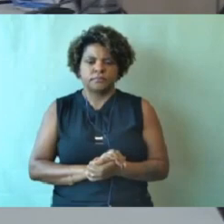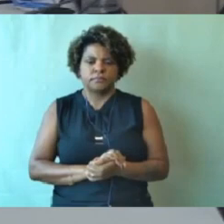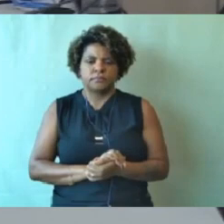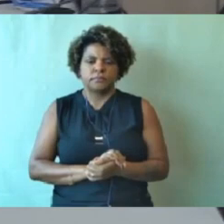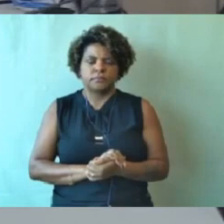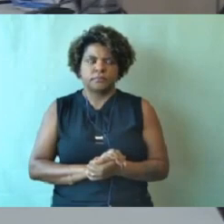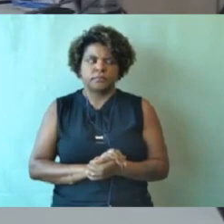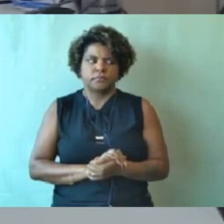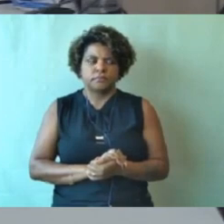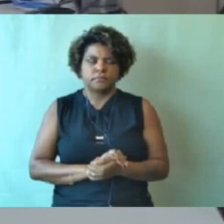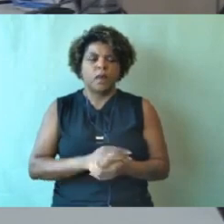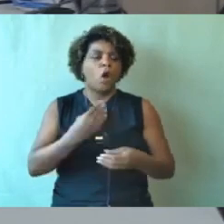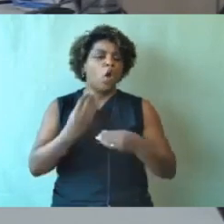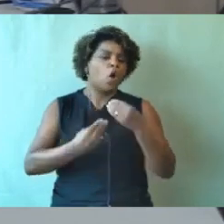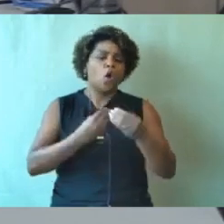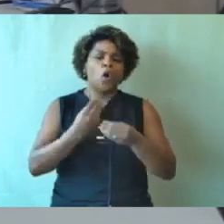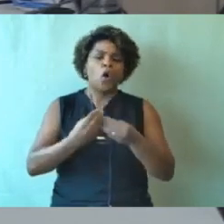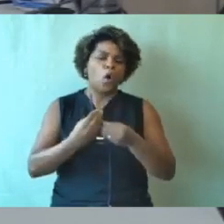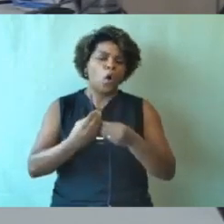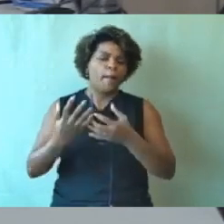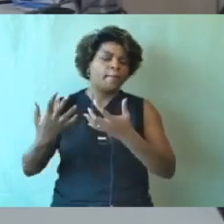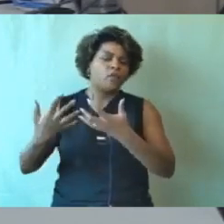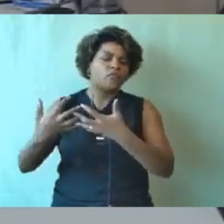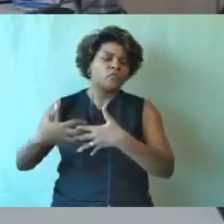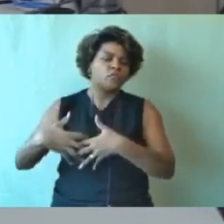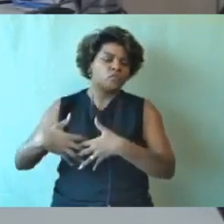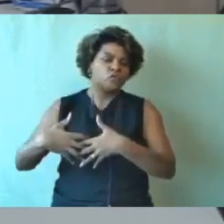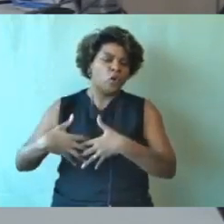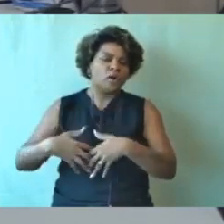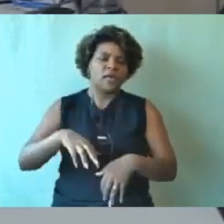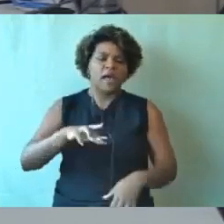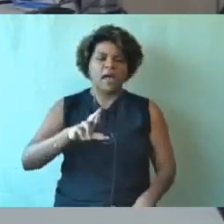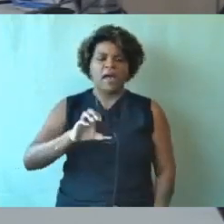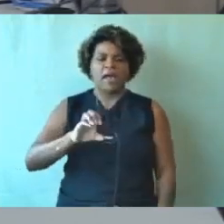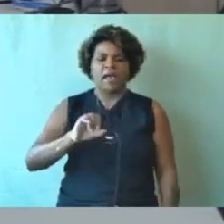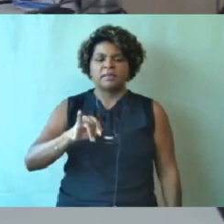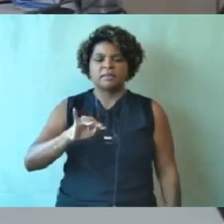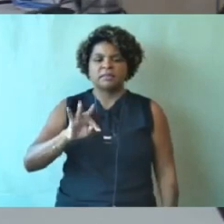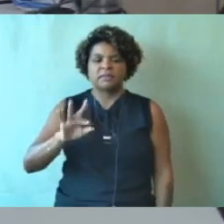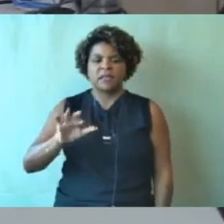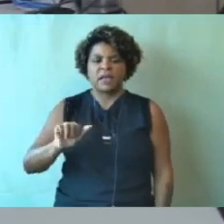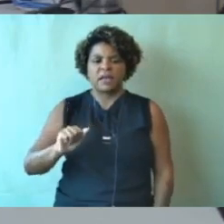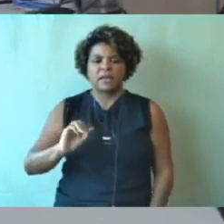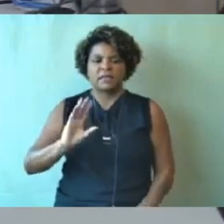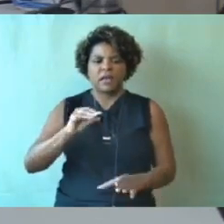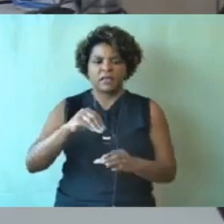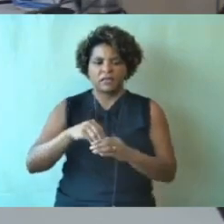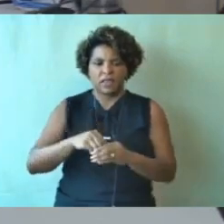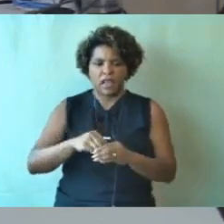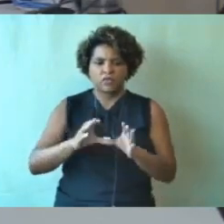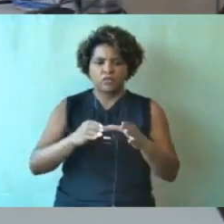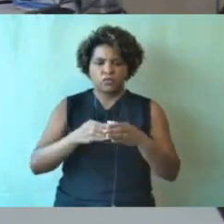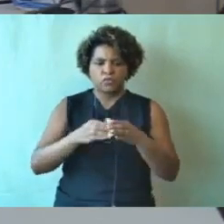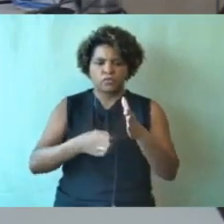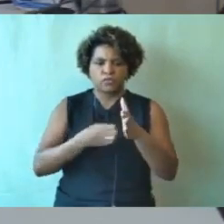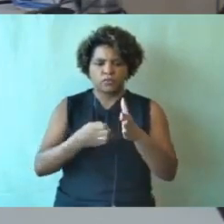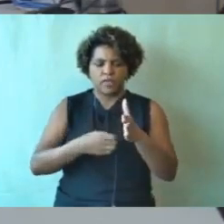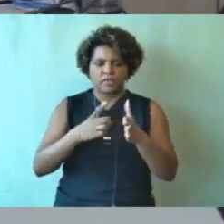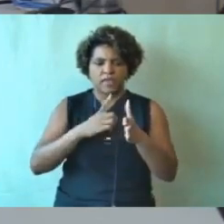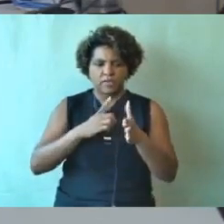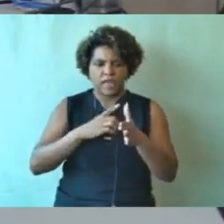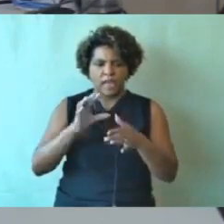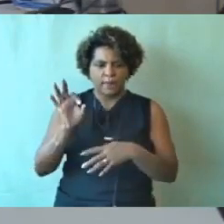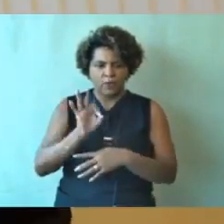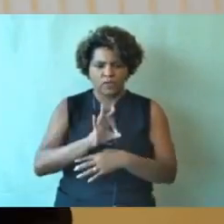Como que funciona a divisão de receita dentro do consórcio? Observa o percentual de participação?